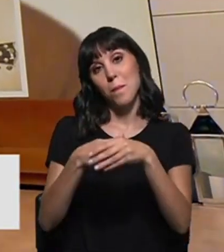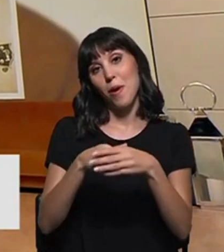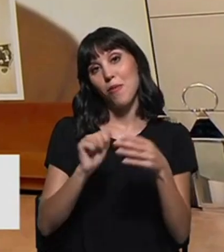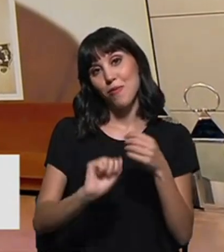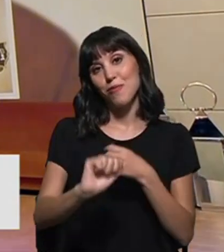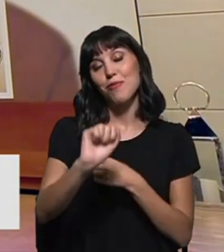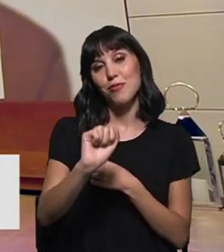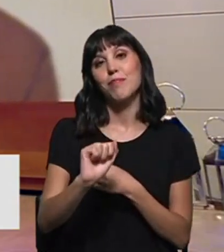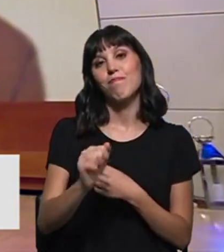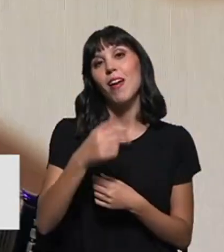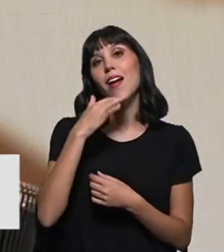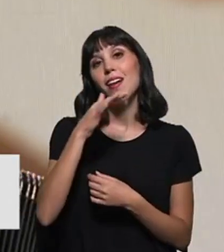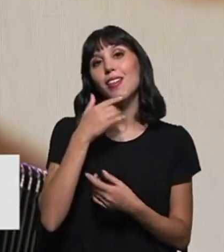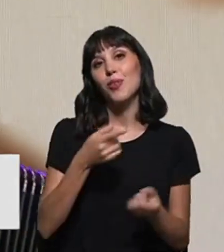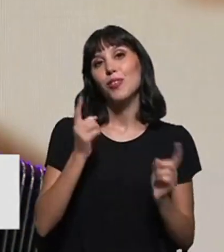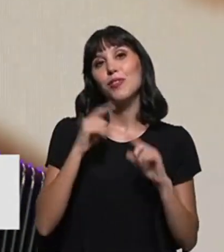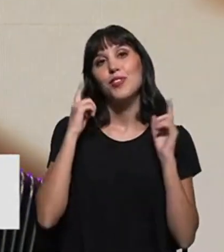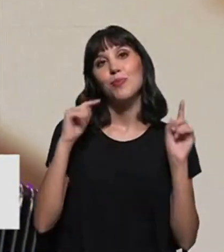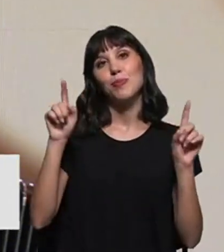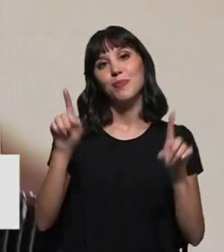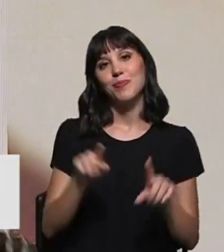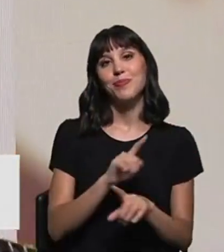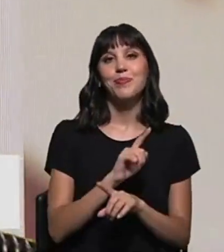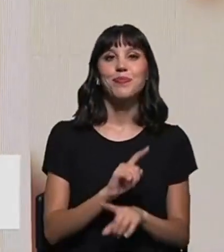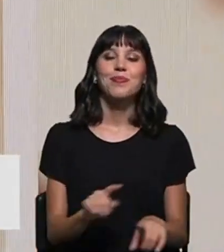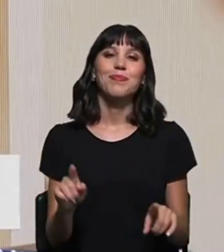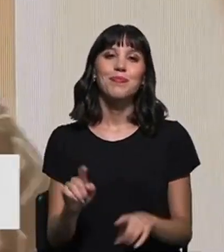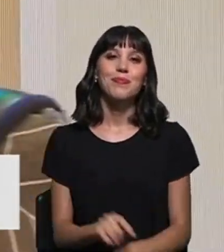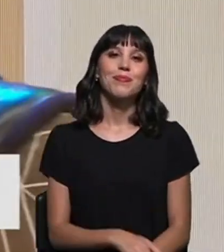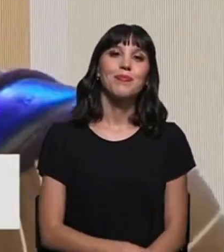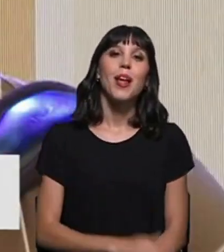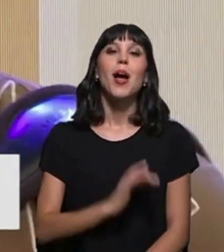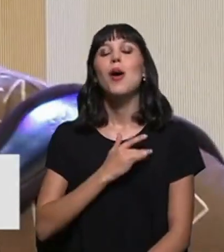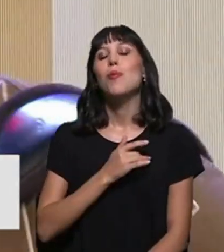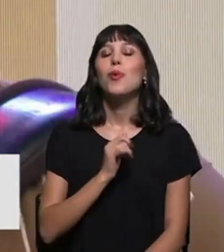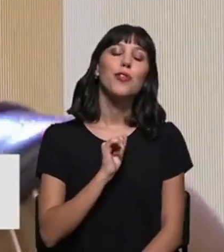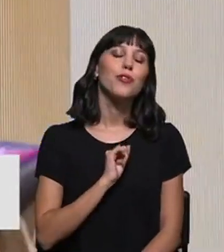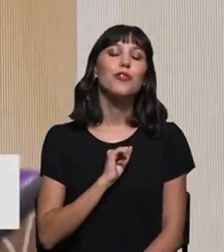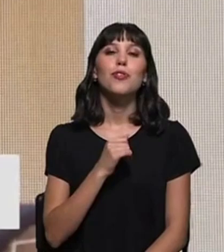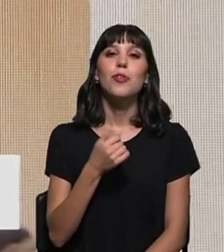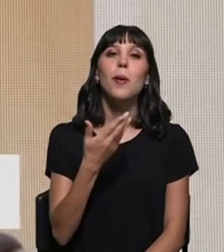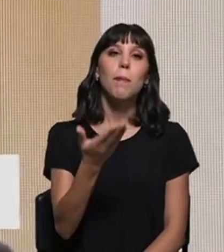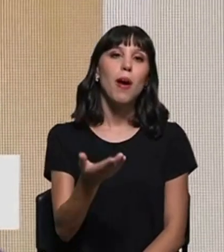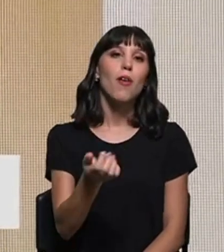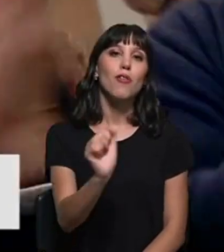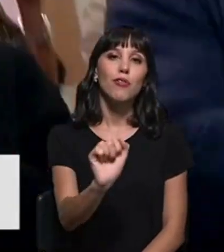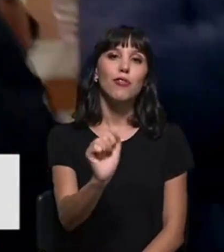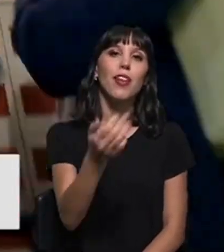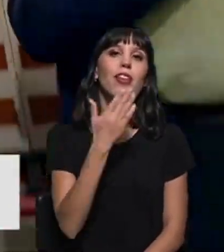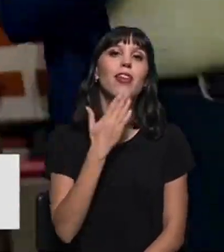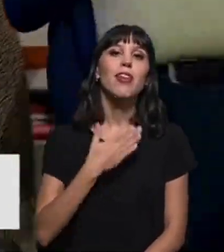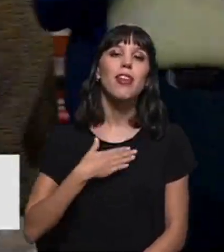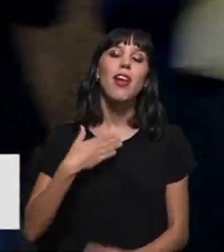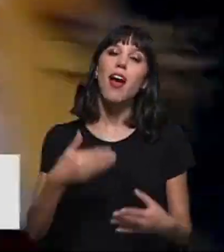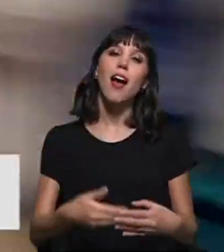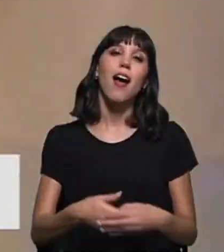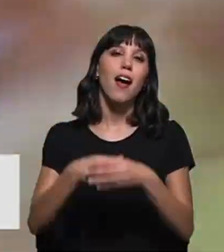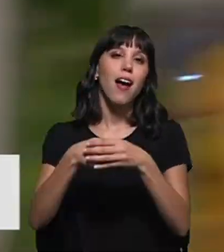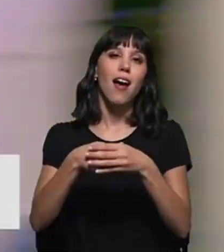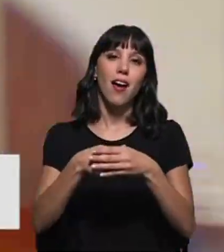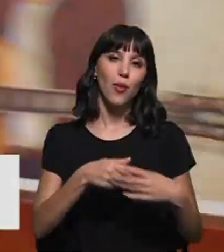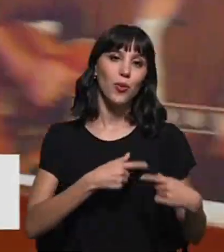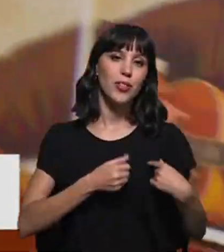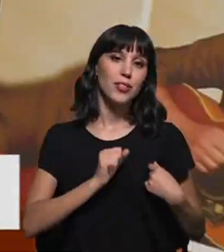novo esta canção. Oh meu amor, dá-me a tua mão, que eu vou-te em troca